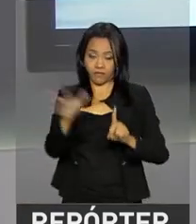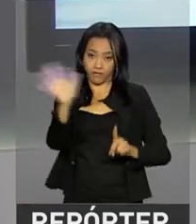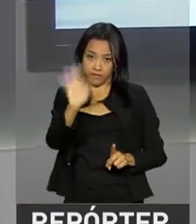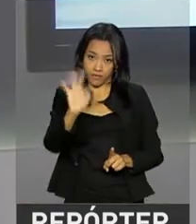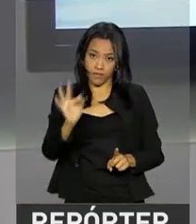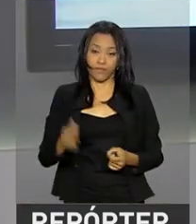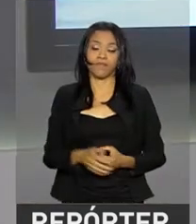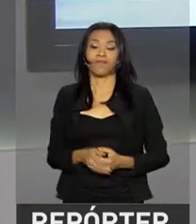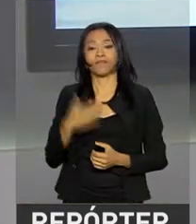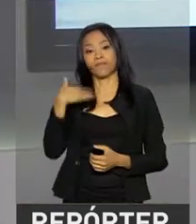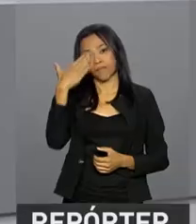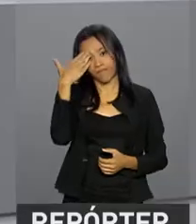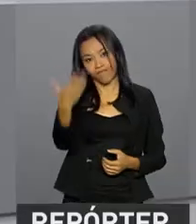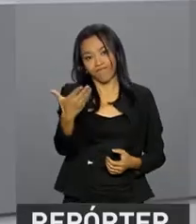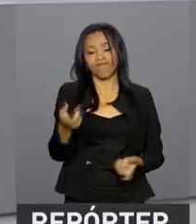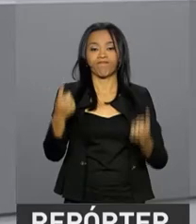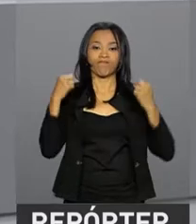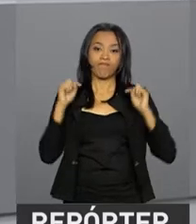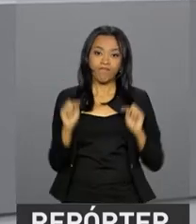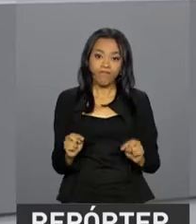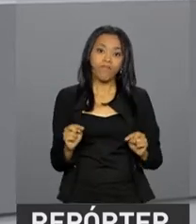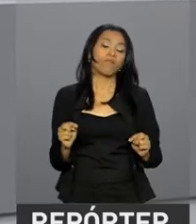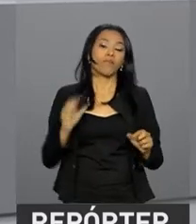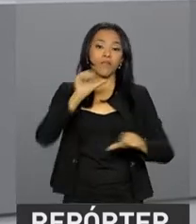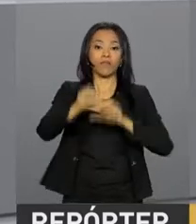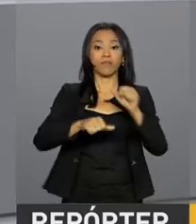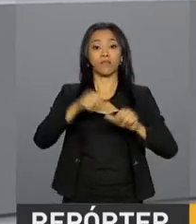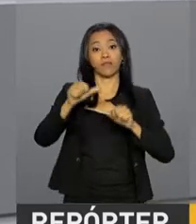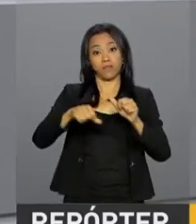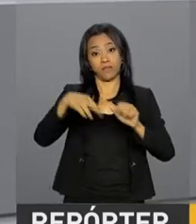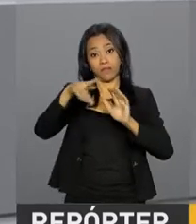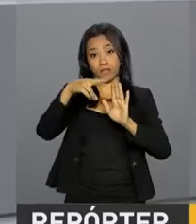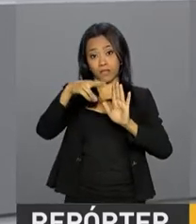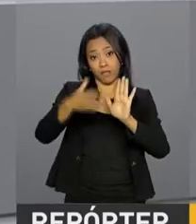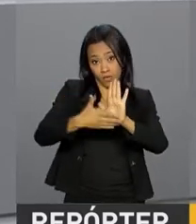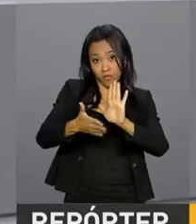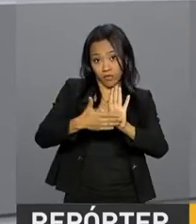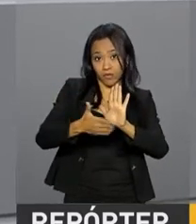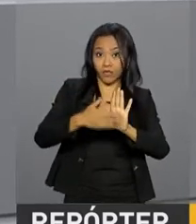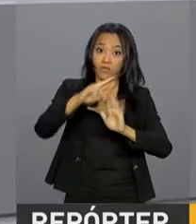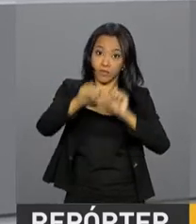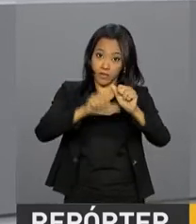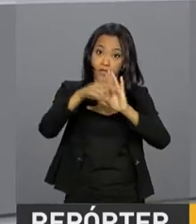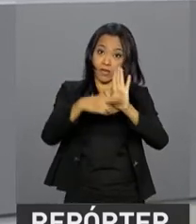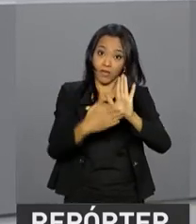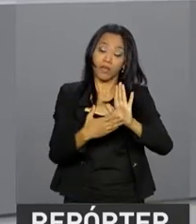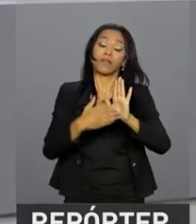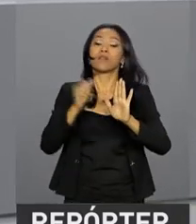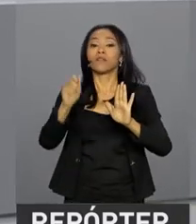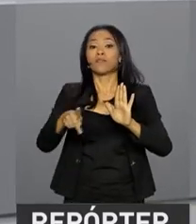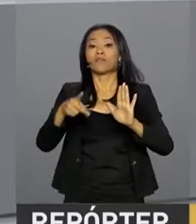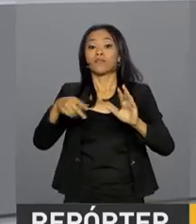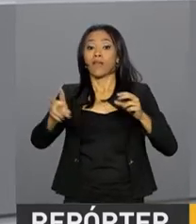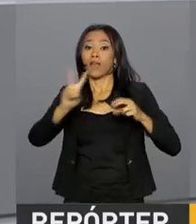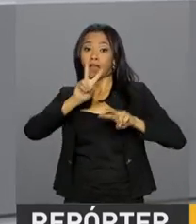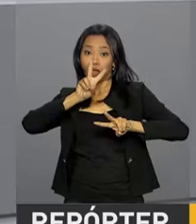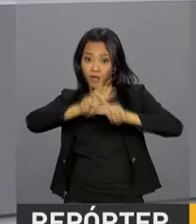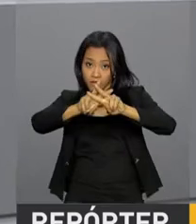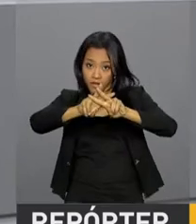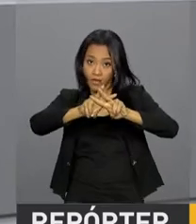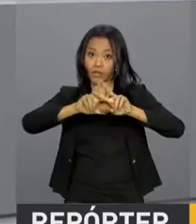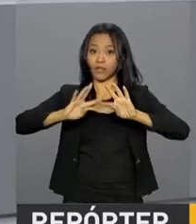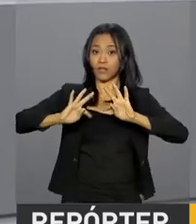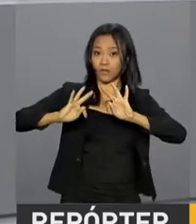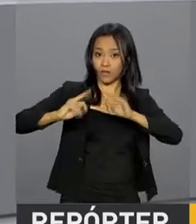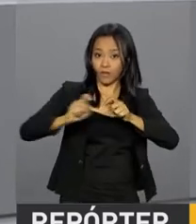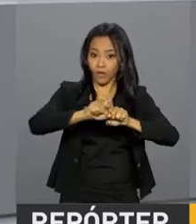empregada luana ea reforma da previdência está movimentando as redes sociais no brasil a hashtag todos pela reforma